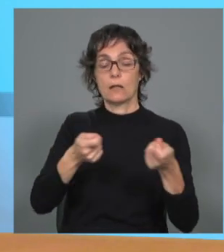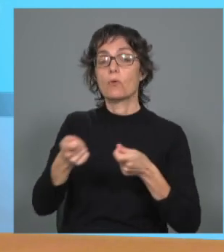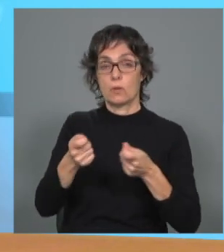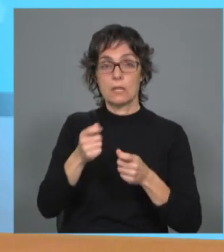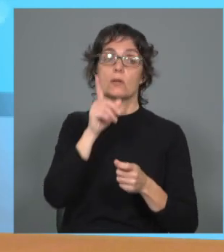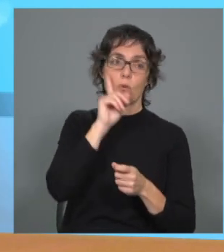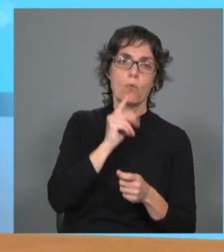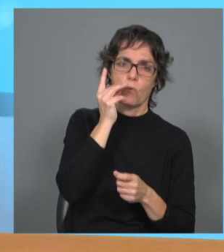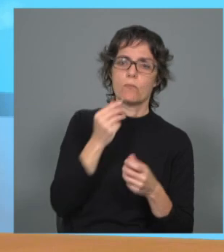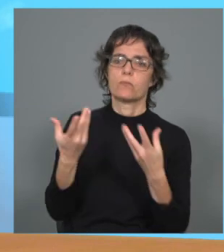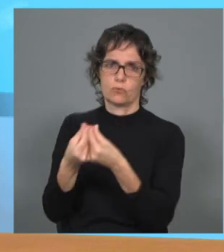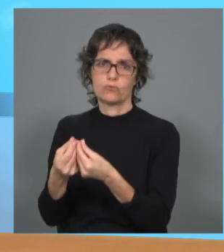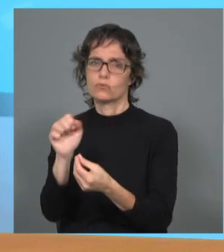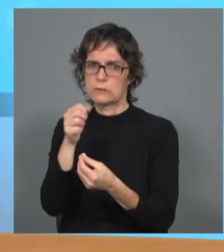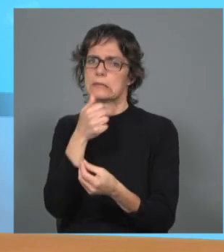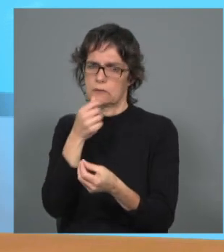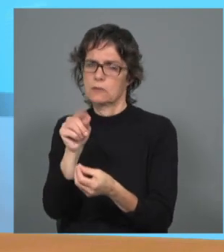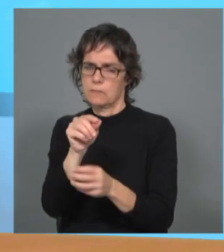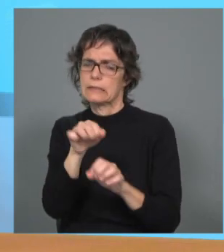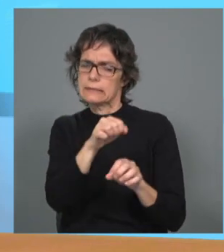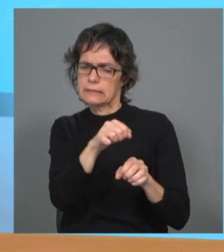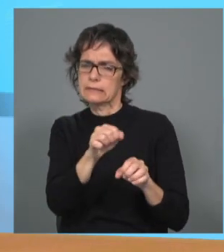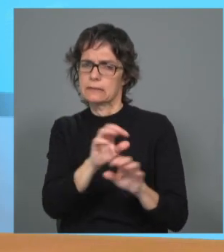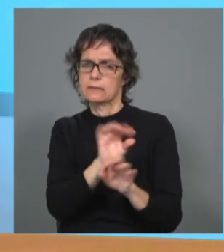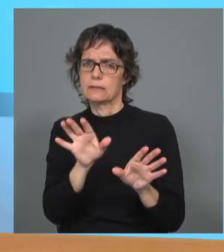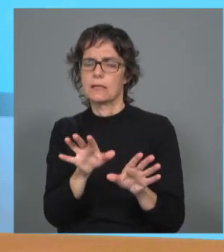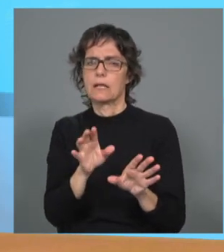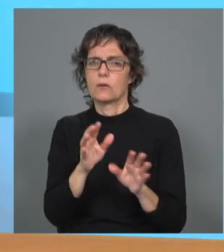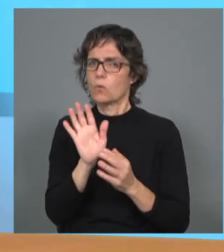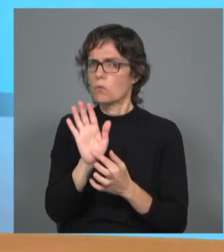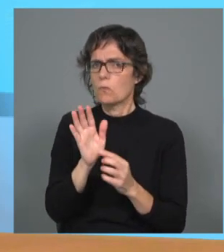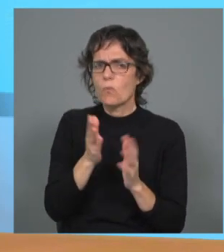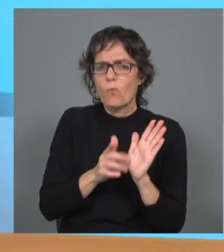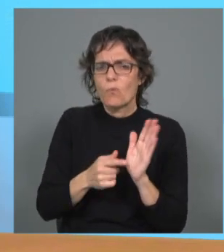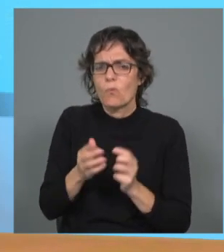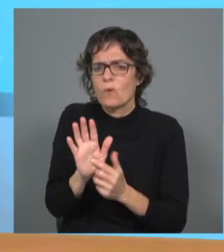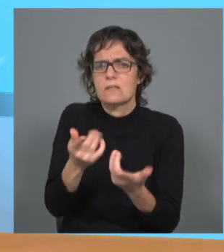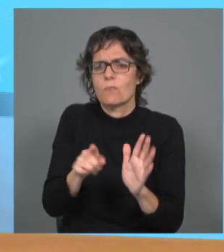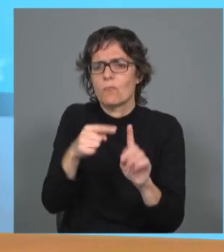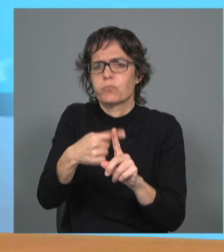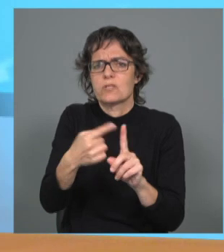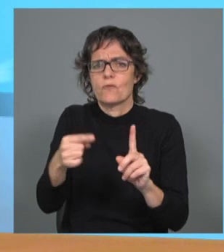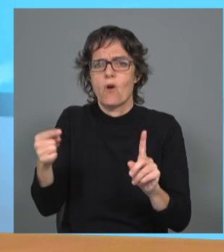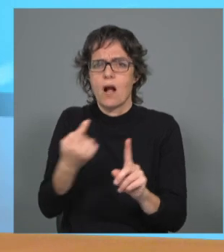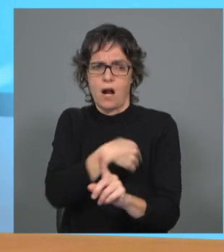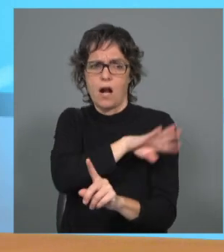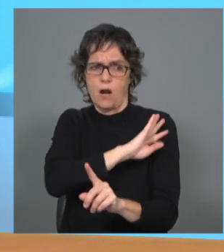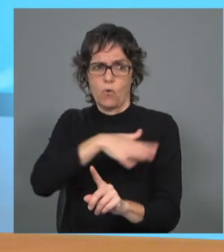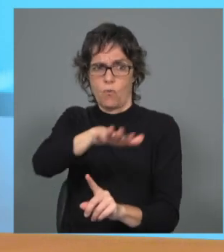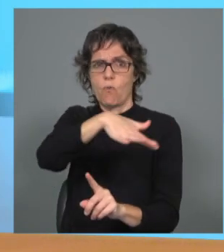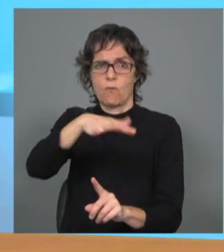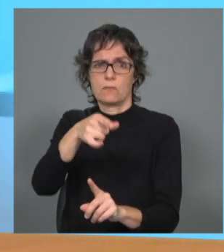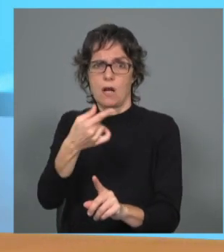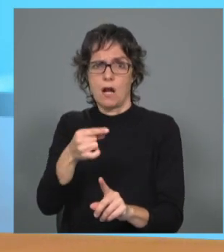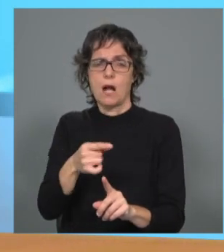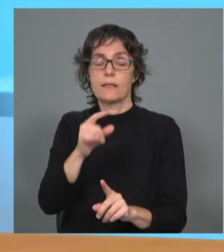Sim, e que estão a decidir, claro que sim. Vamos tendo exemplos muito bons. A Diocese de Coimbra é um desses bons exemplos, a